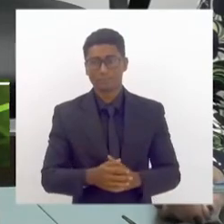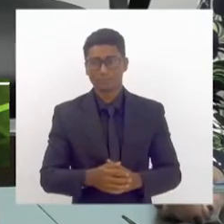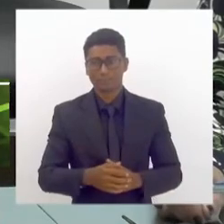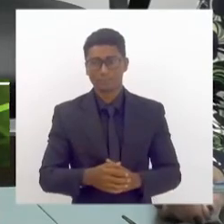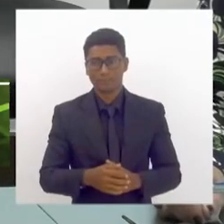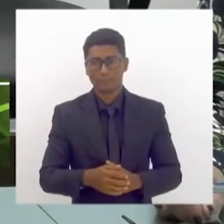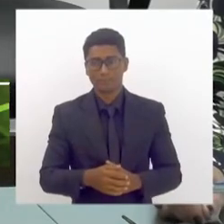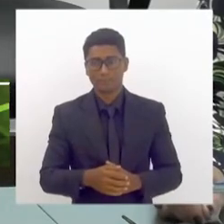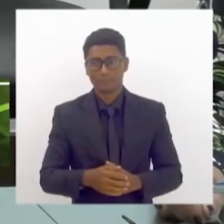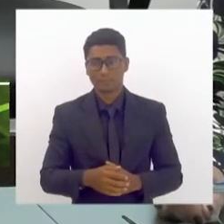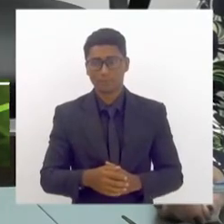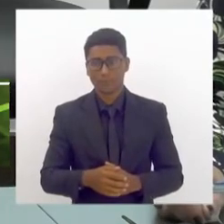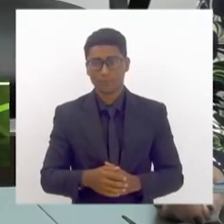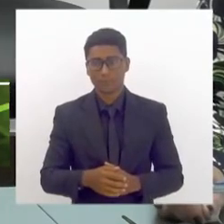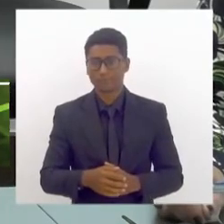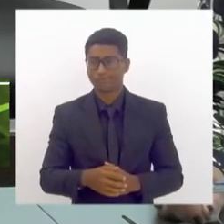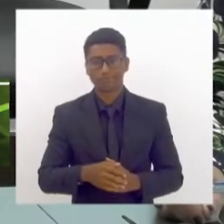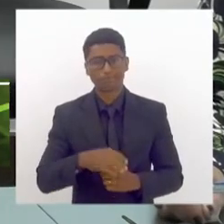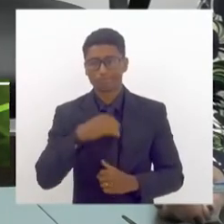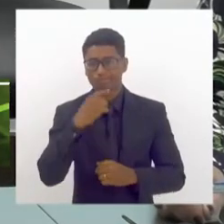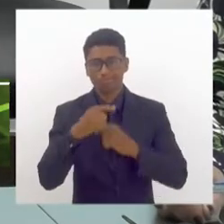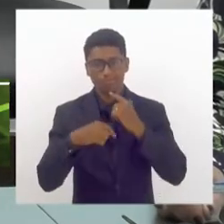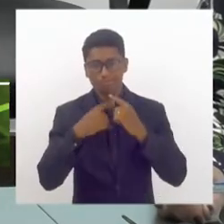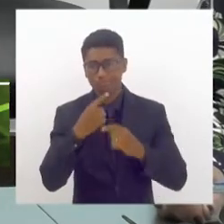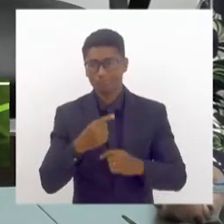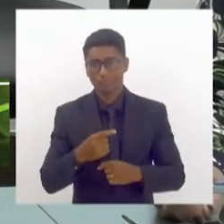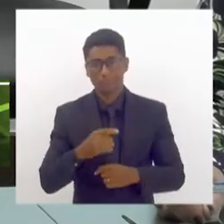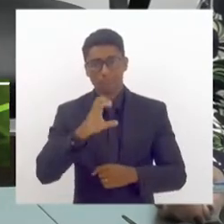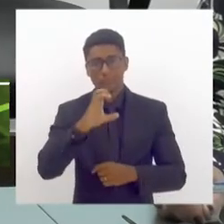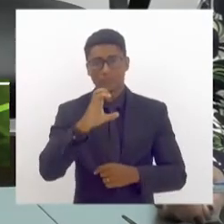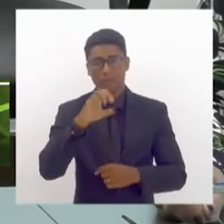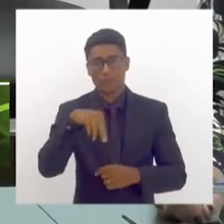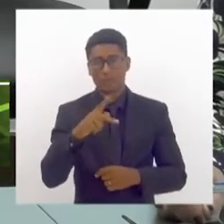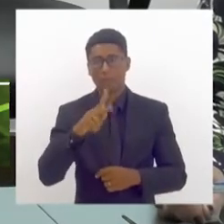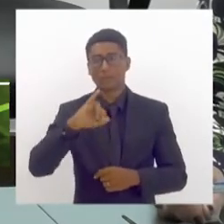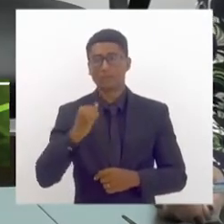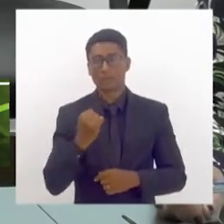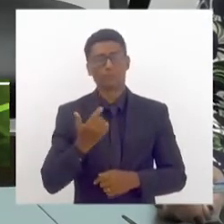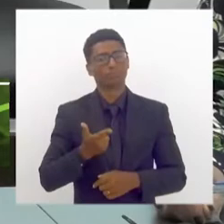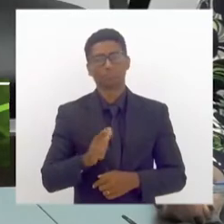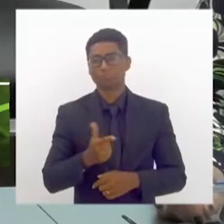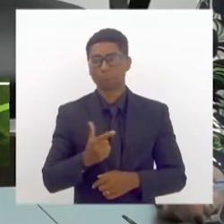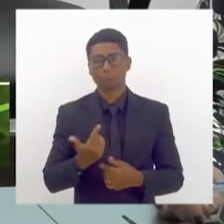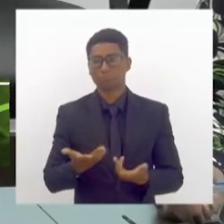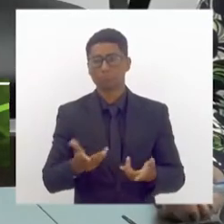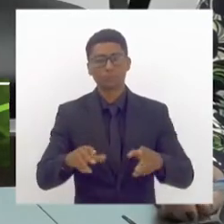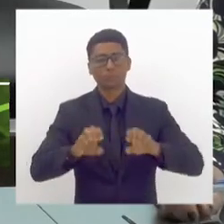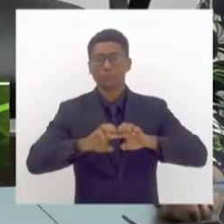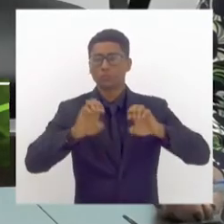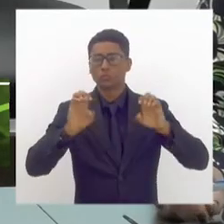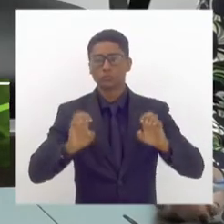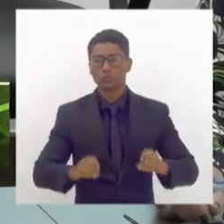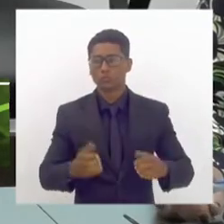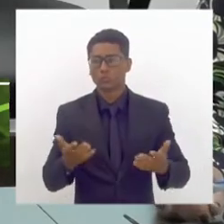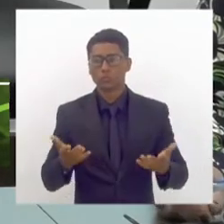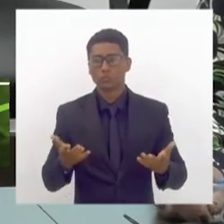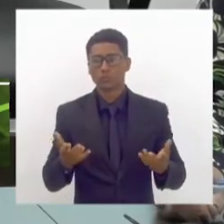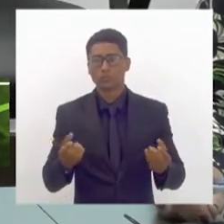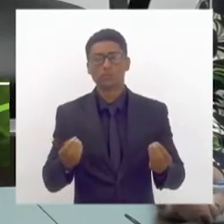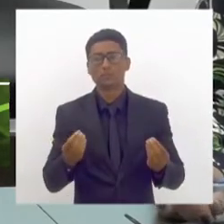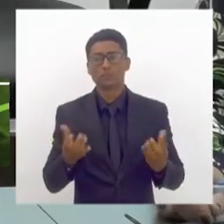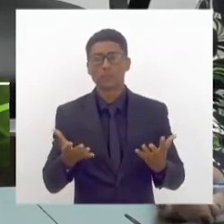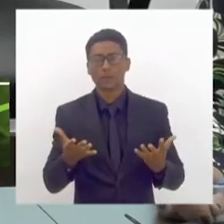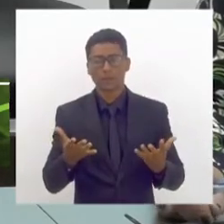descentralização da SEDUC para o Conselho. Não tem CNPJ, não tem a infraestrutura para prestação